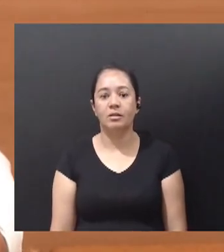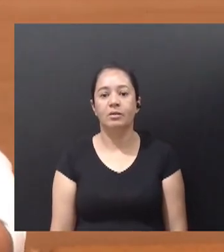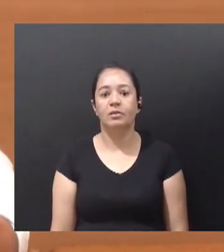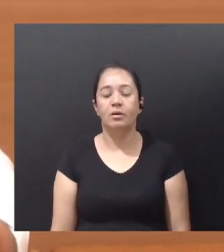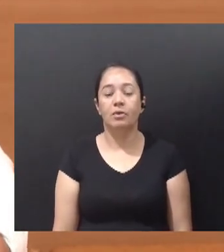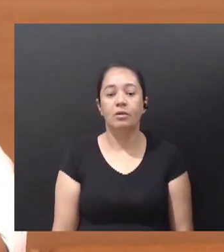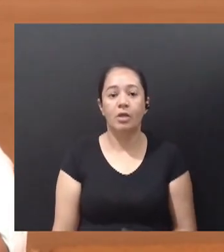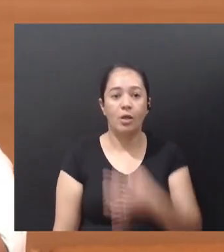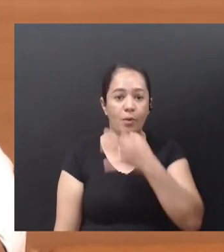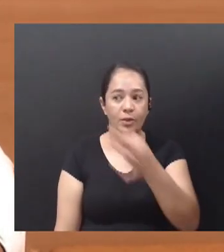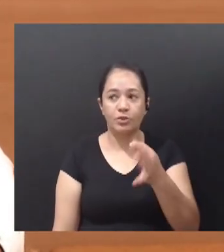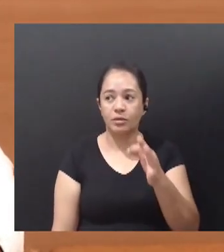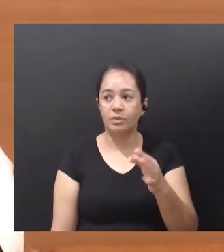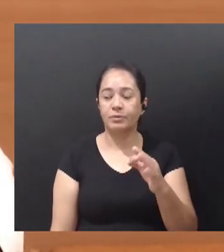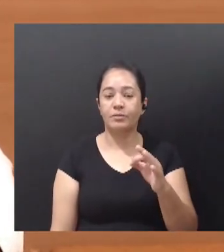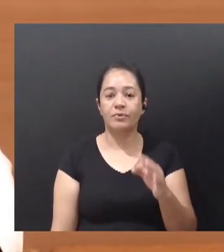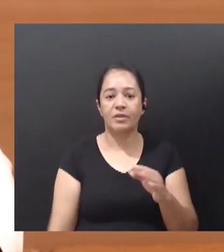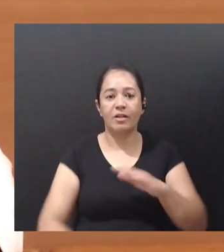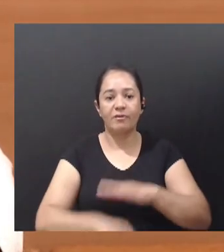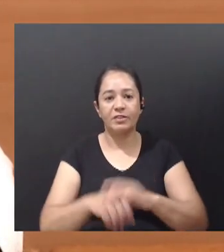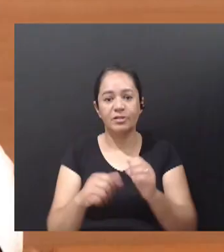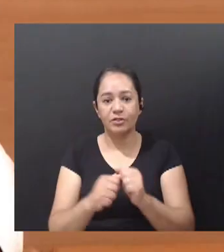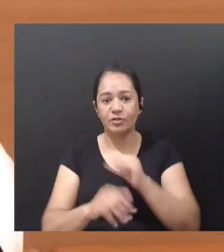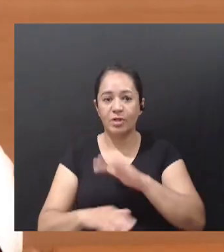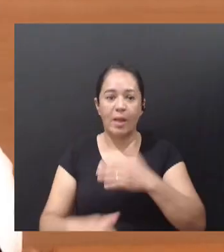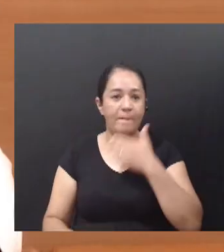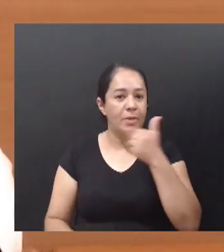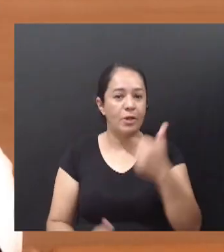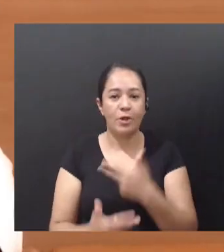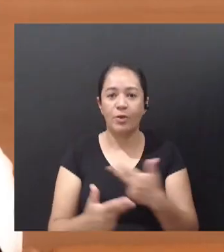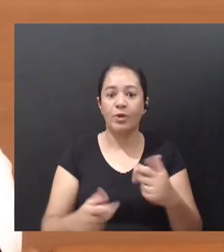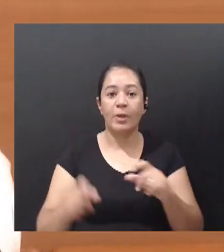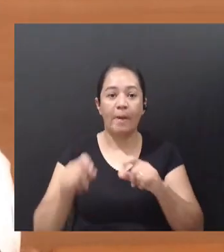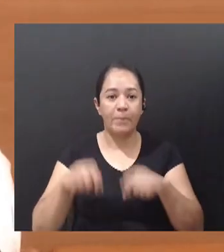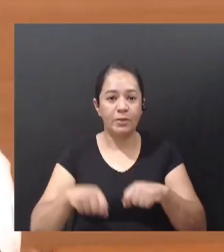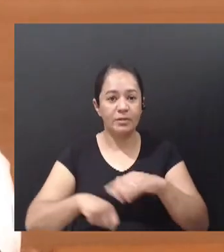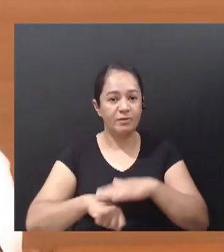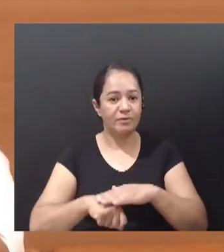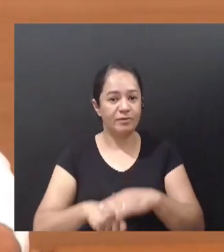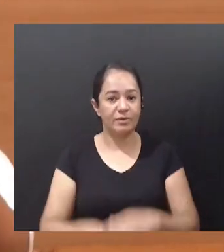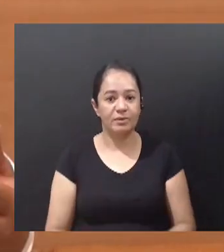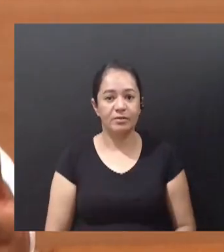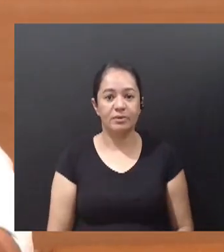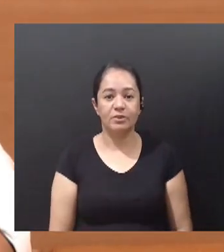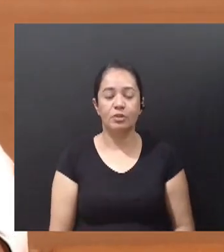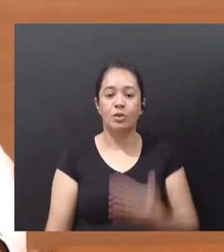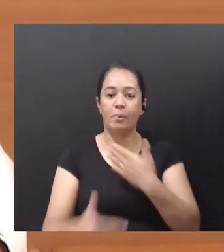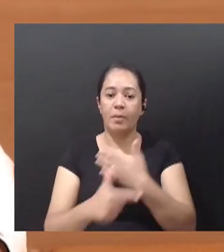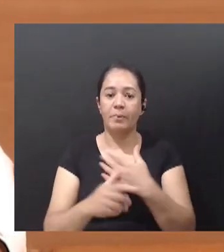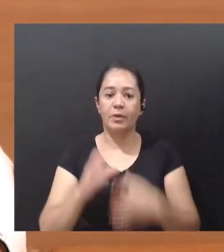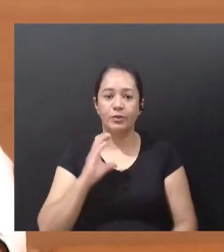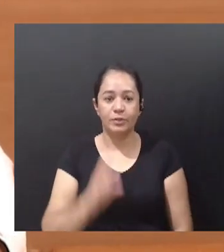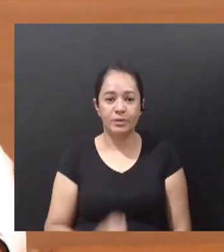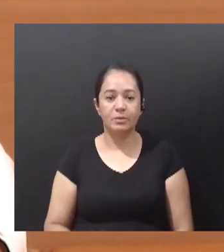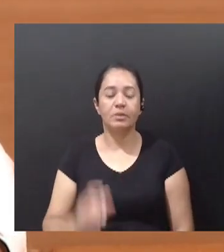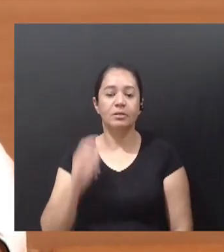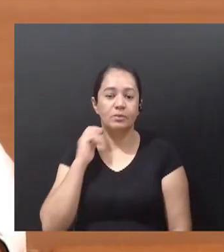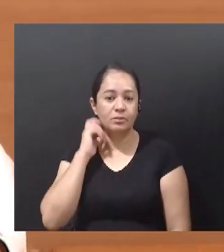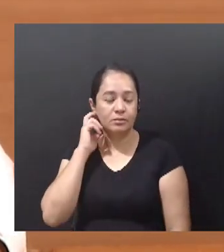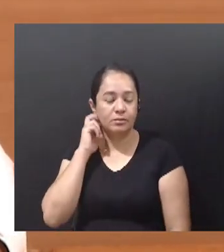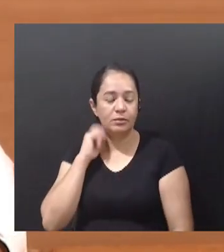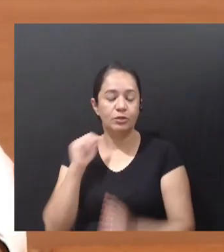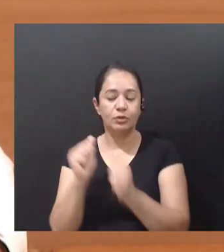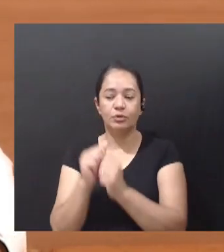fazer isso com uma criança é a melhor coisa que a gente pode fazer como cidadão, como cidadã na sociedade, né?